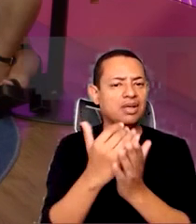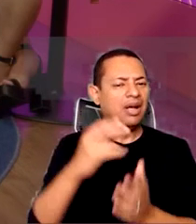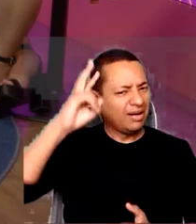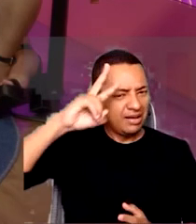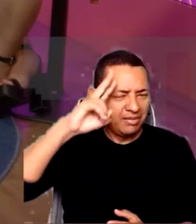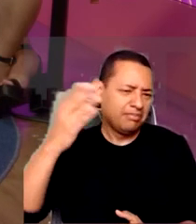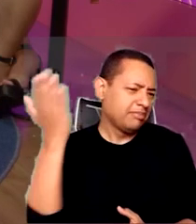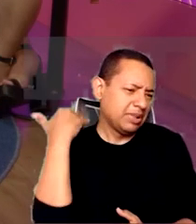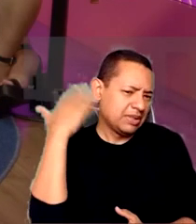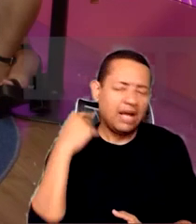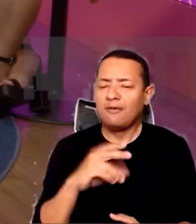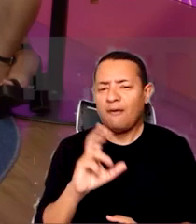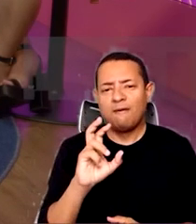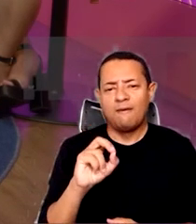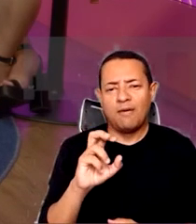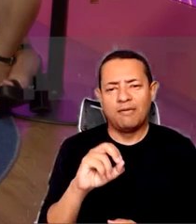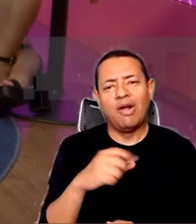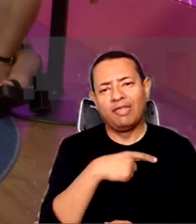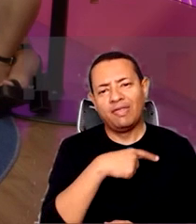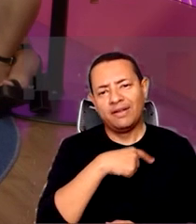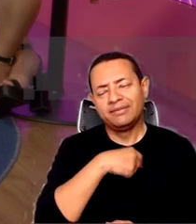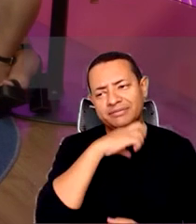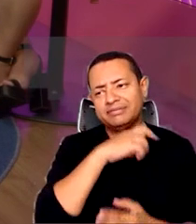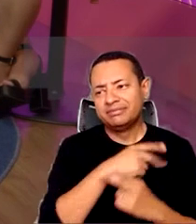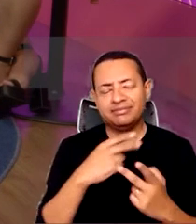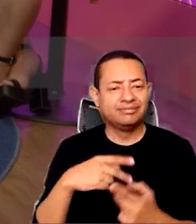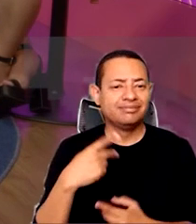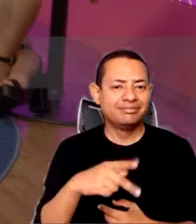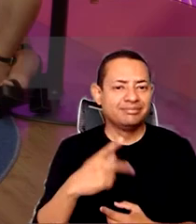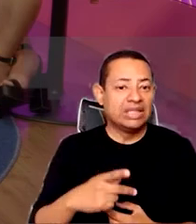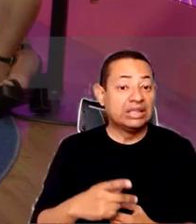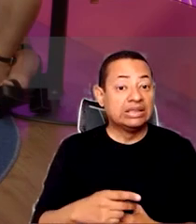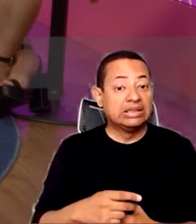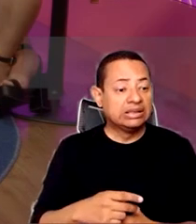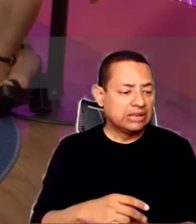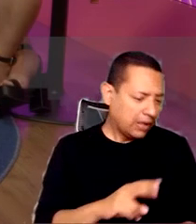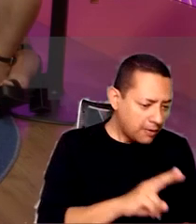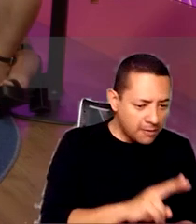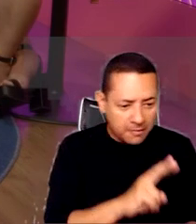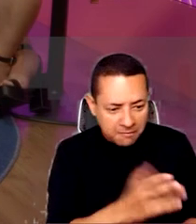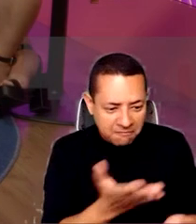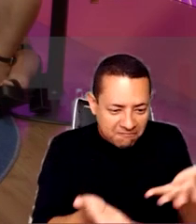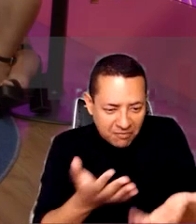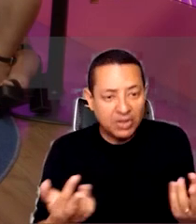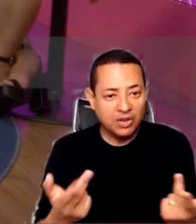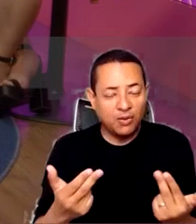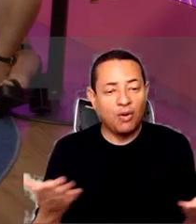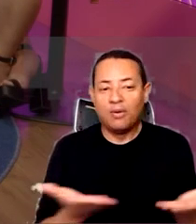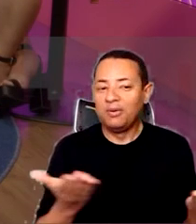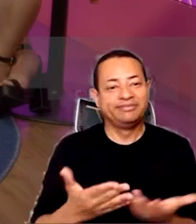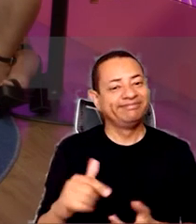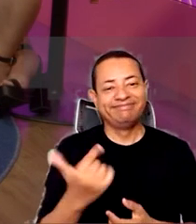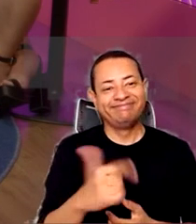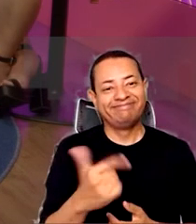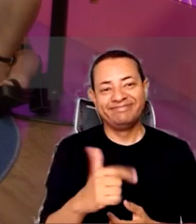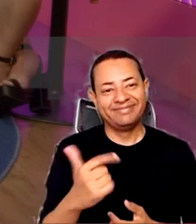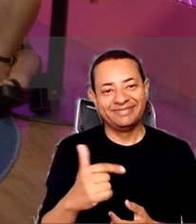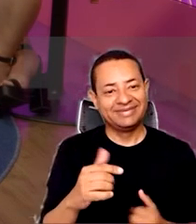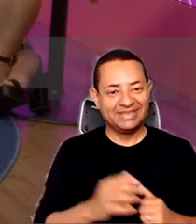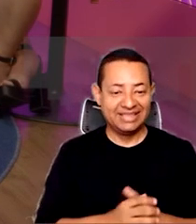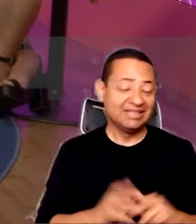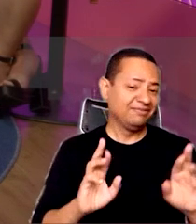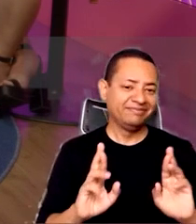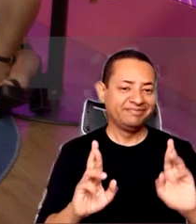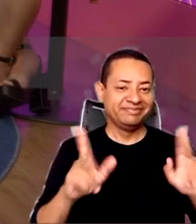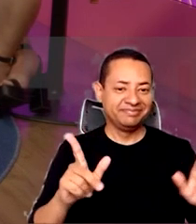que que a minha avó tinha os animais e assim não era o cuidado que a gente tem hoje com com os